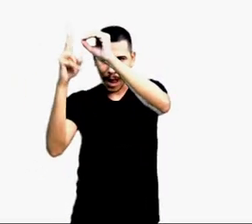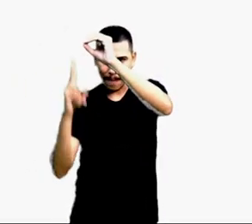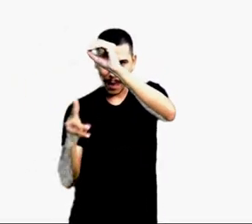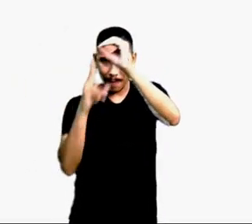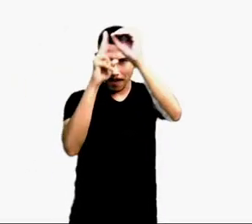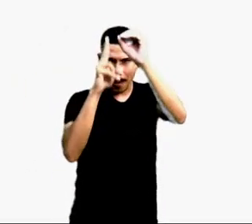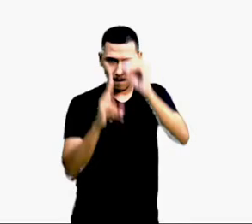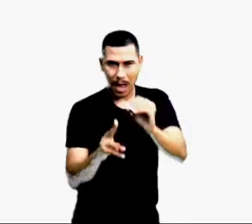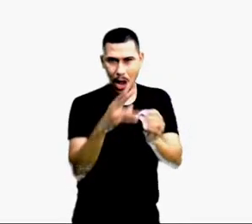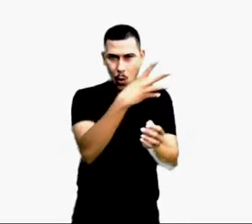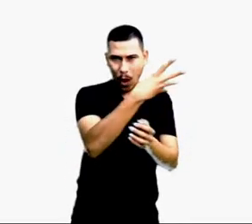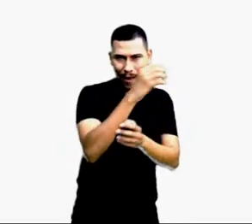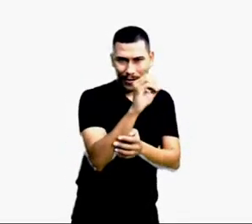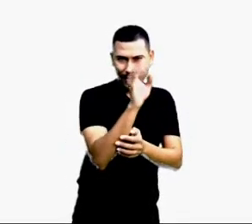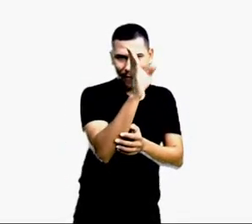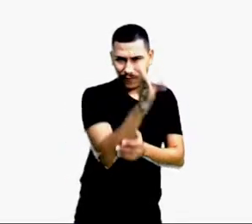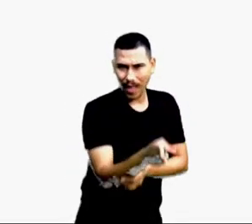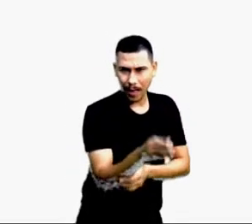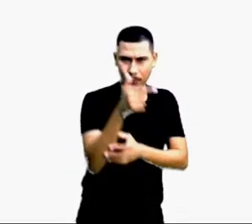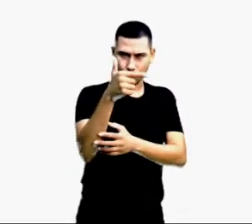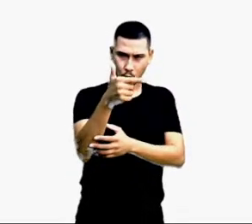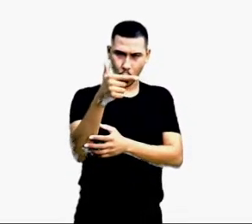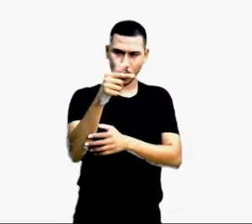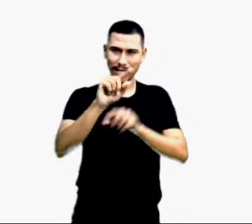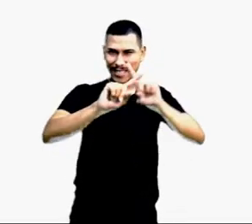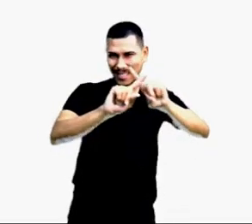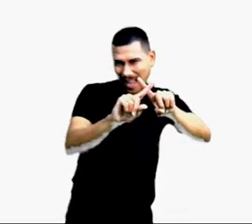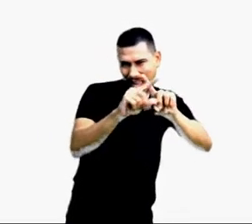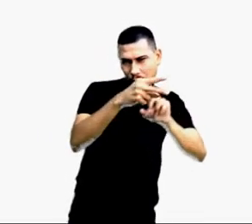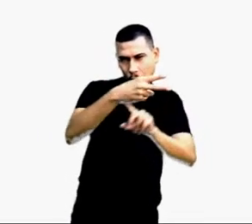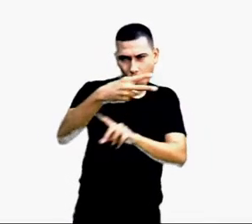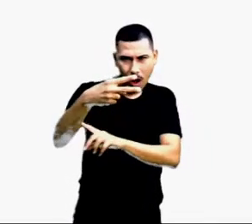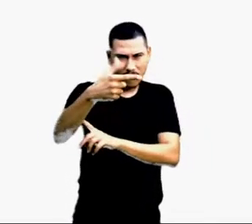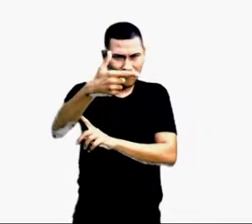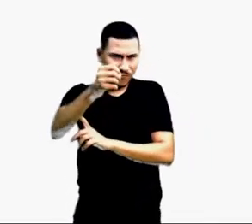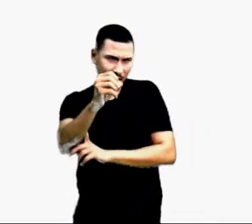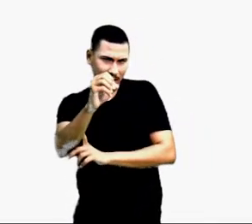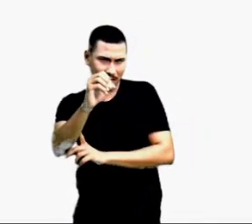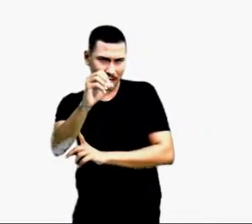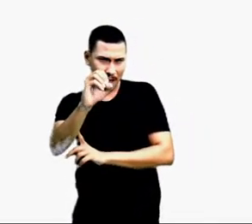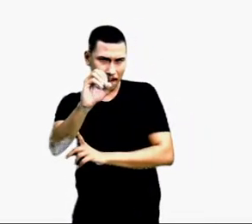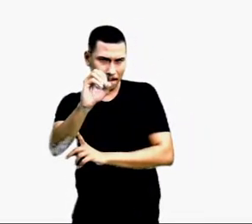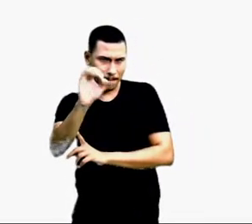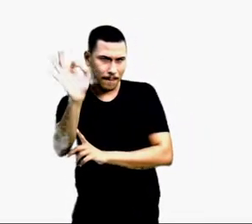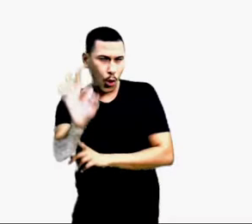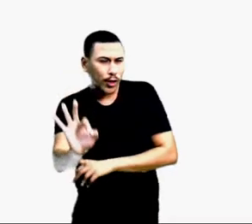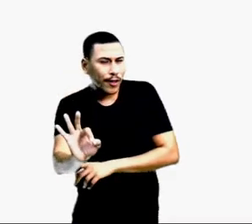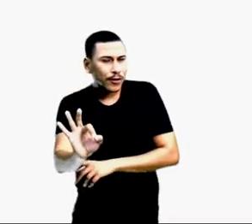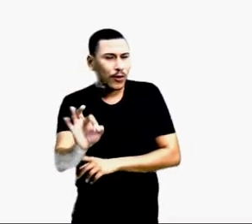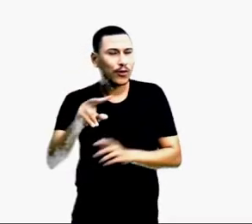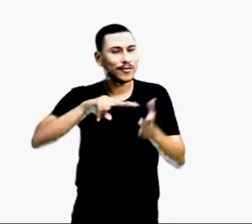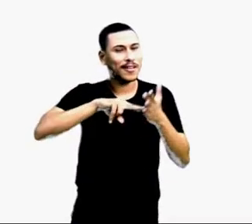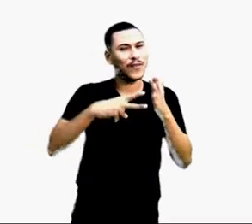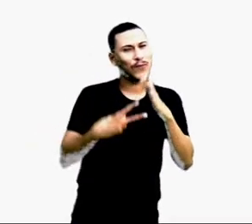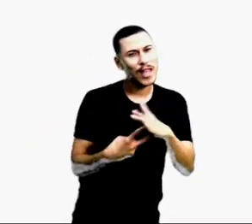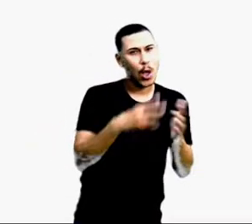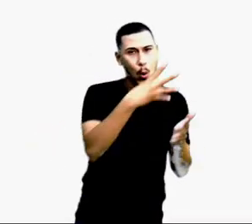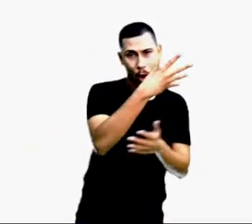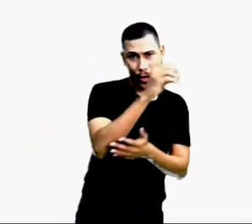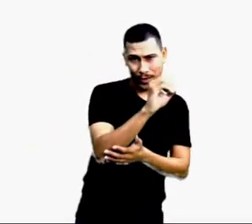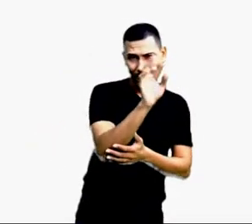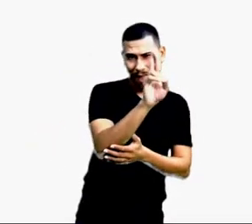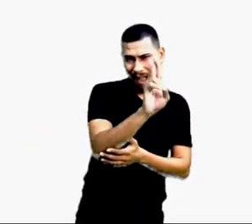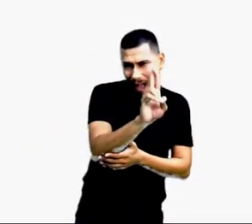40 dividido por 2. X é igual a 20%. Isso quer dizer que